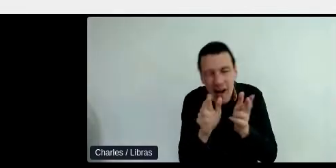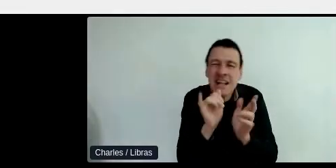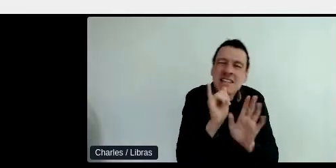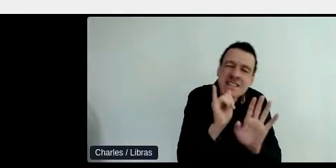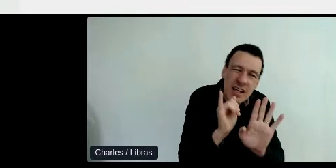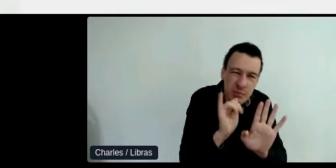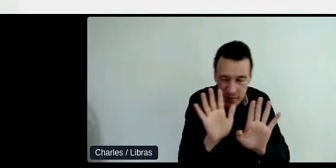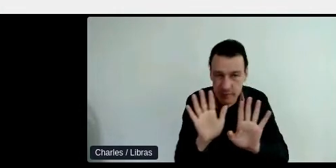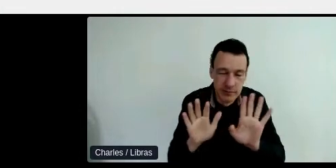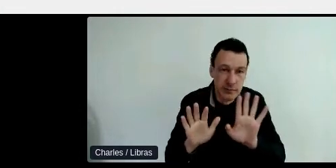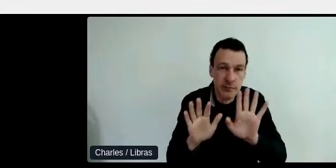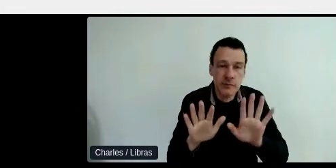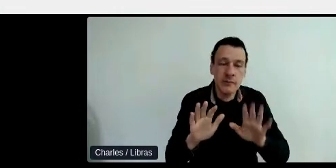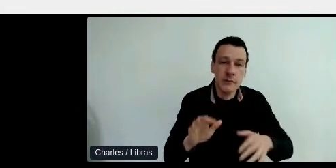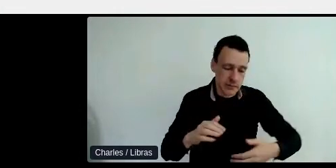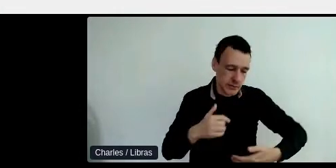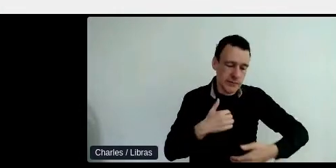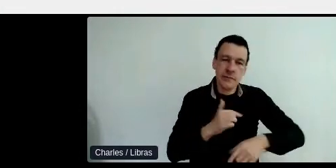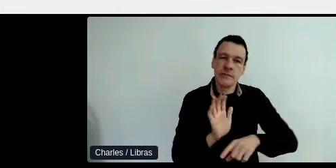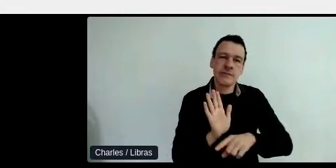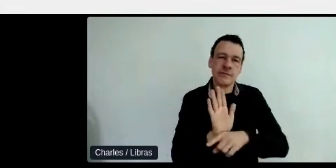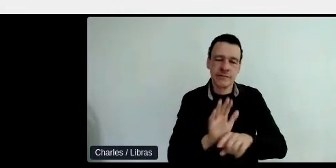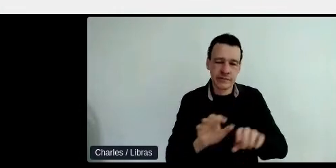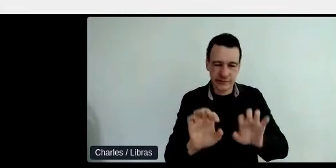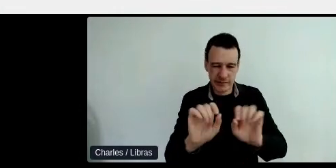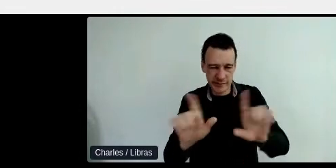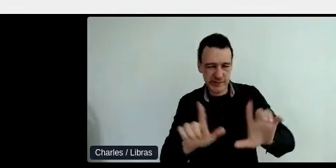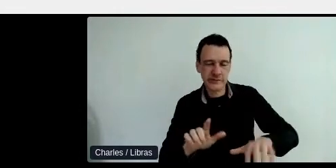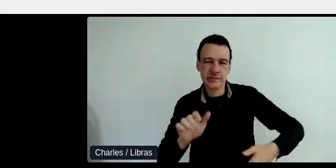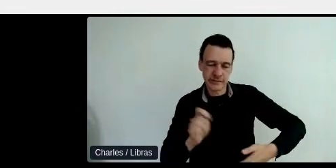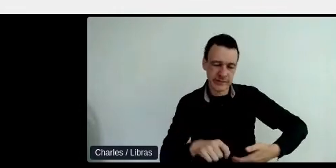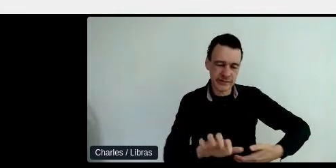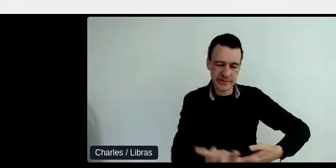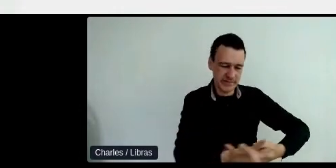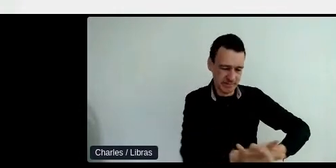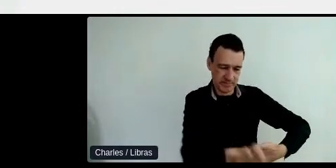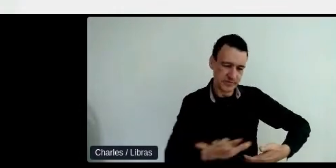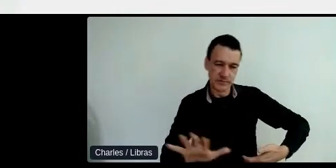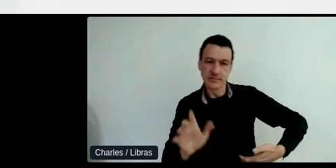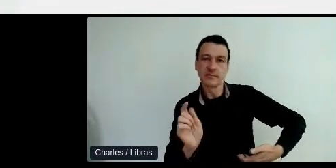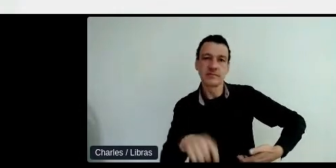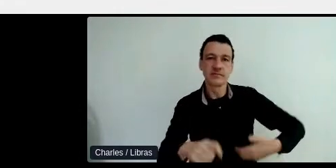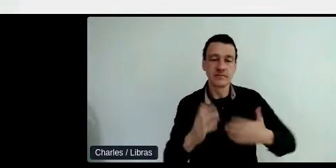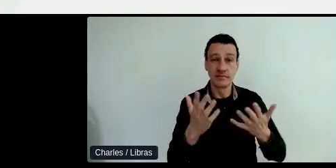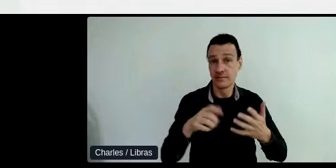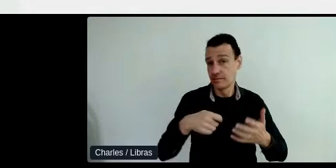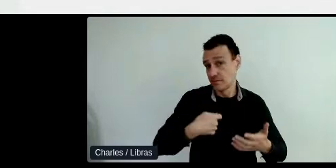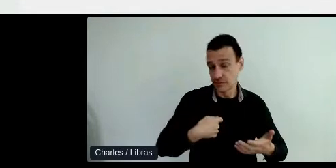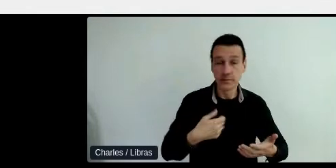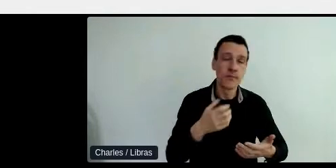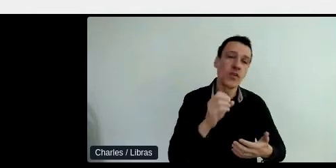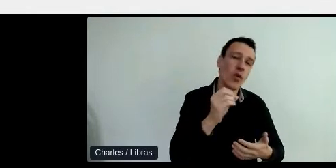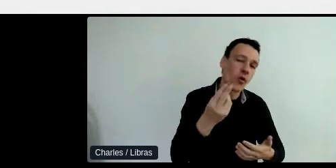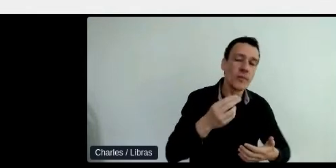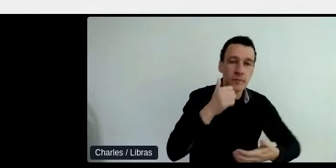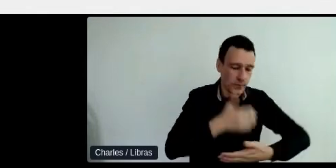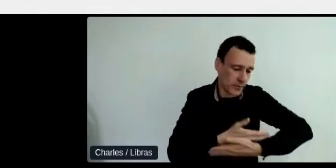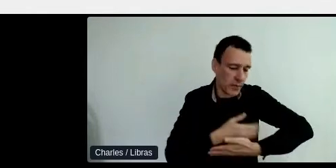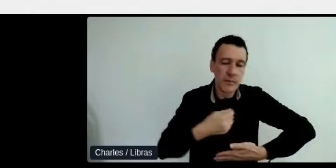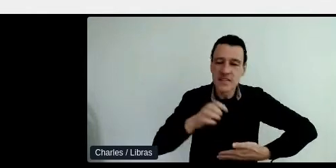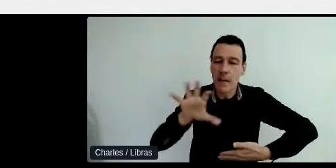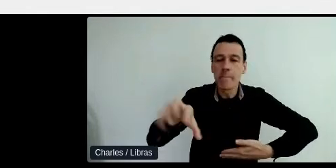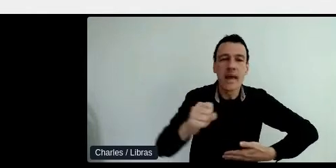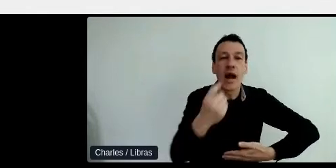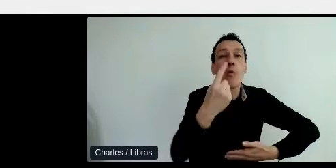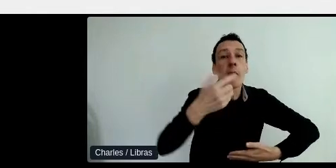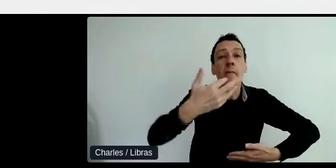pensando nesse tipo de situação também pode ajudar. Uma mãe segurando o neném no colo, que tem que pegar as coisas somente com uma mão, Se